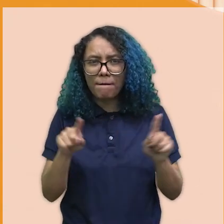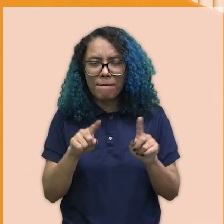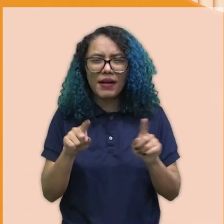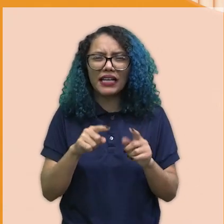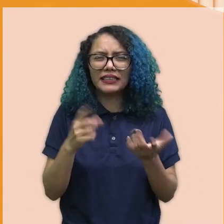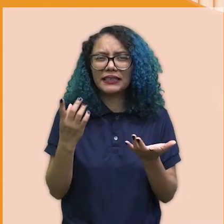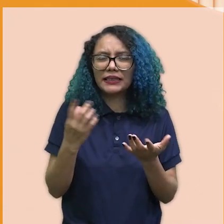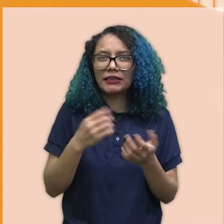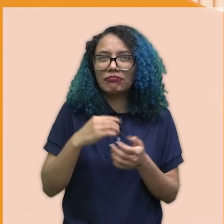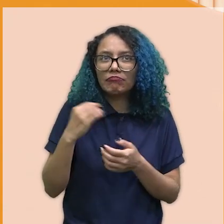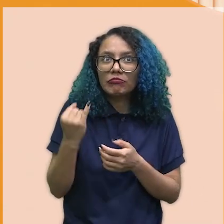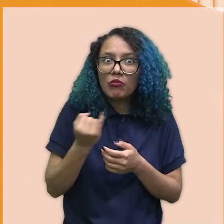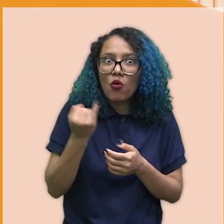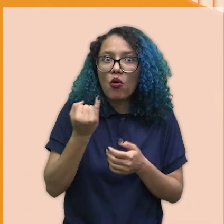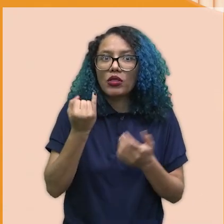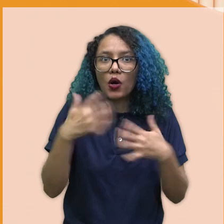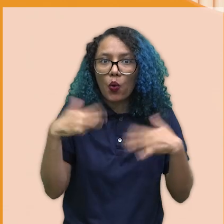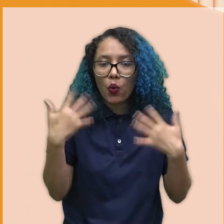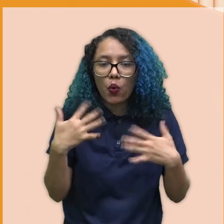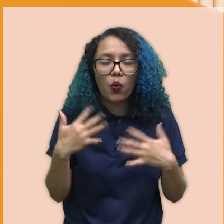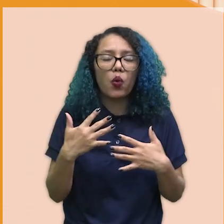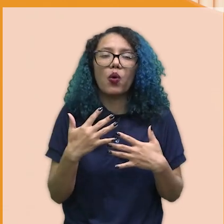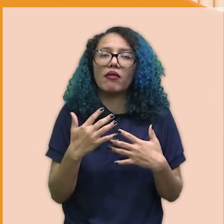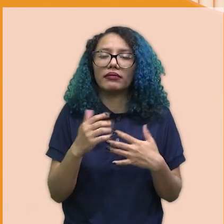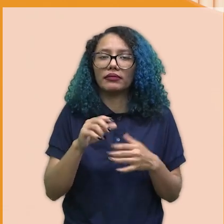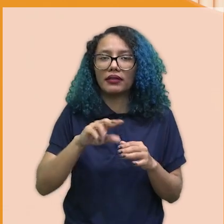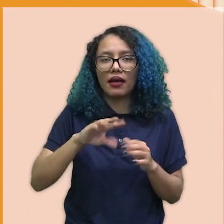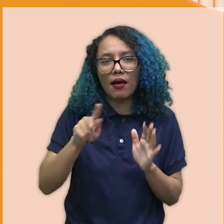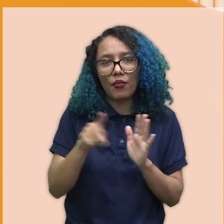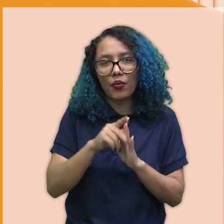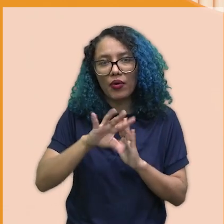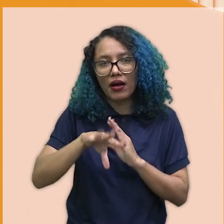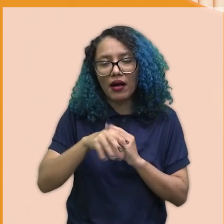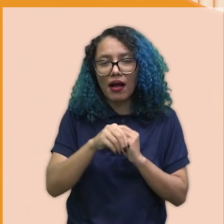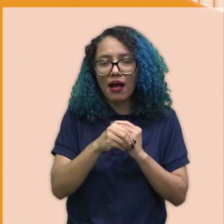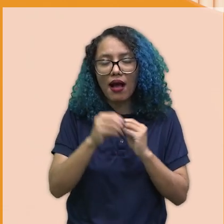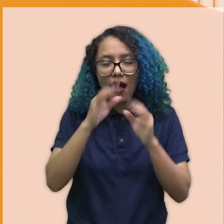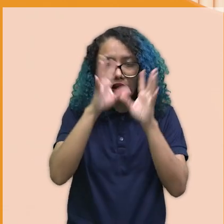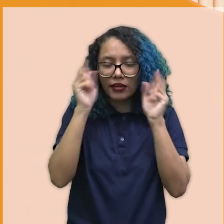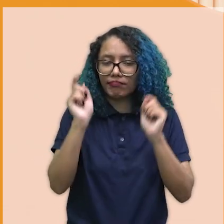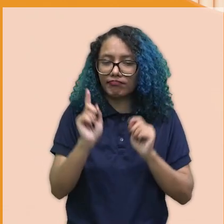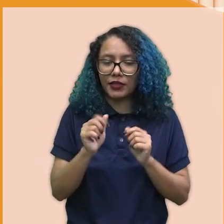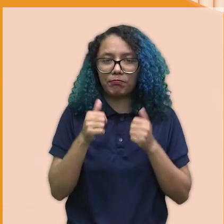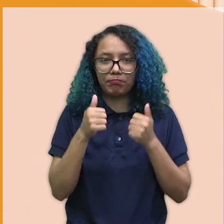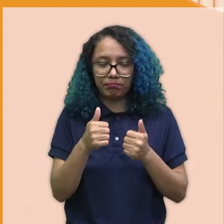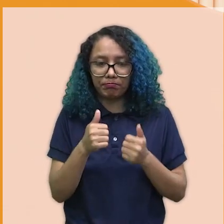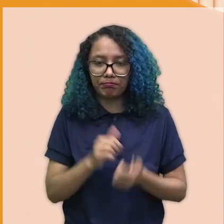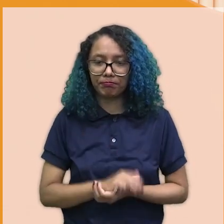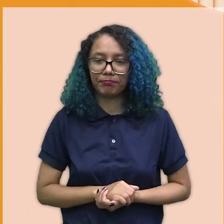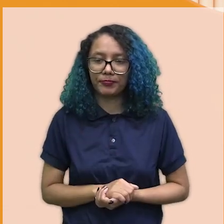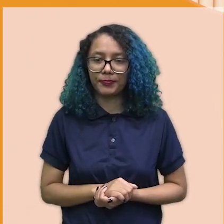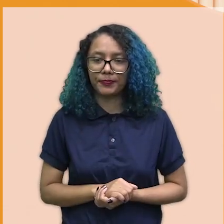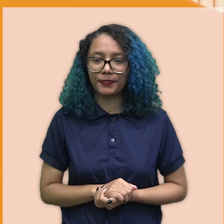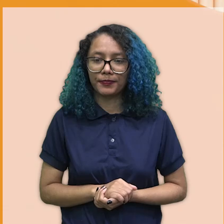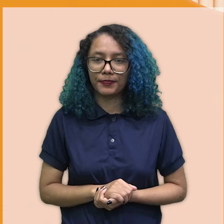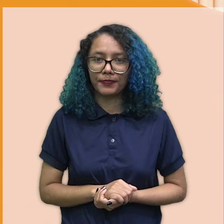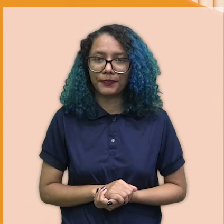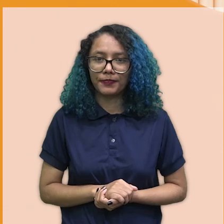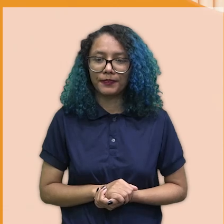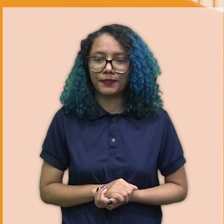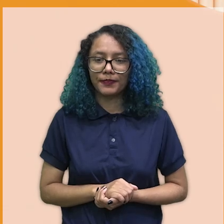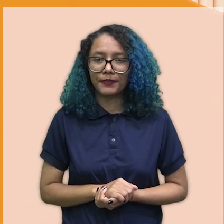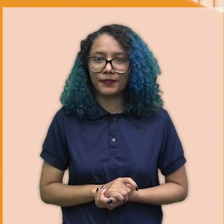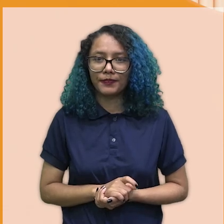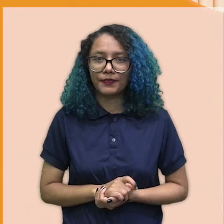como foi a aquisição ali dessa região onde está o estado do Acre, certo? Bem, gostaria de